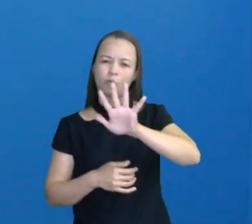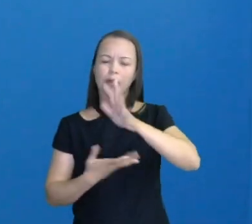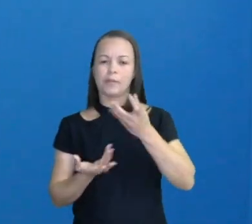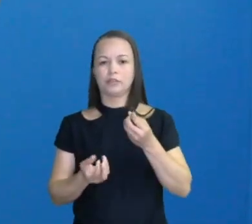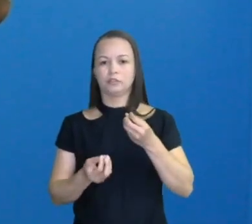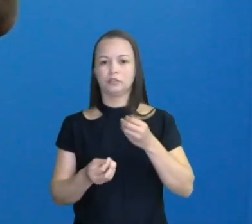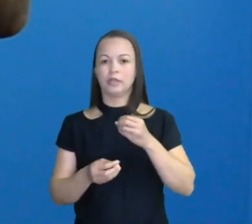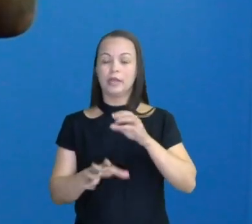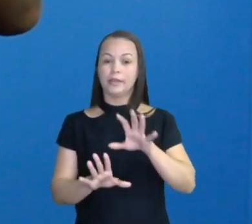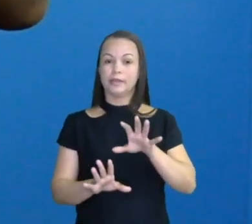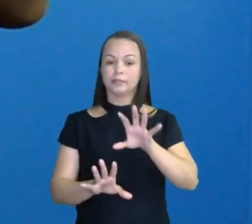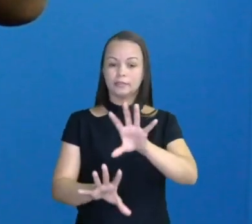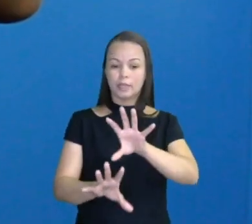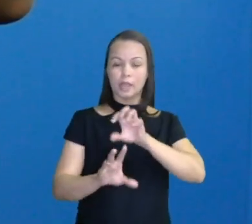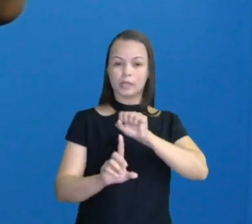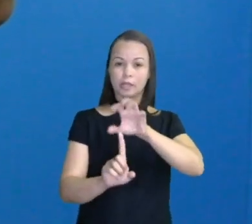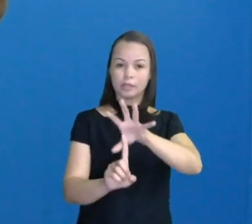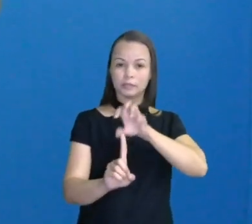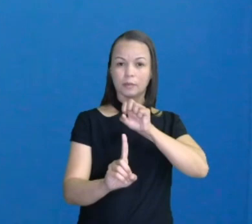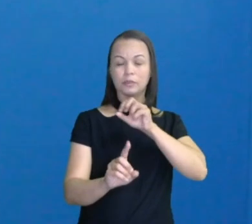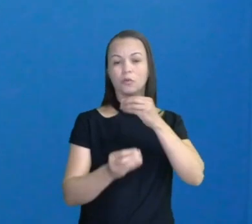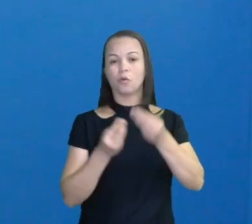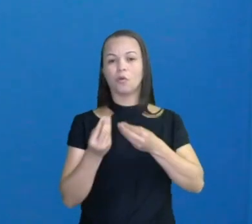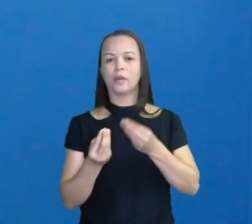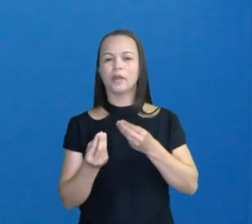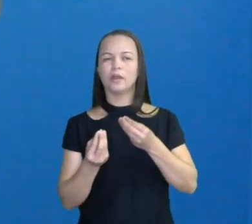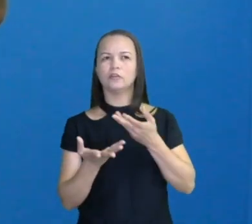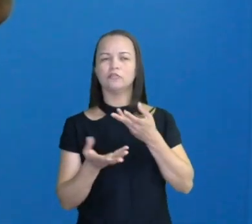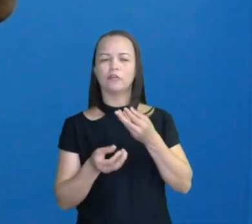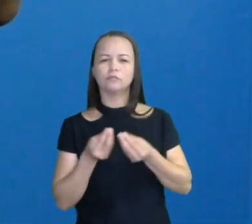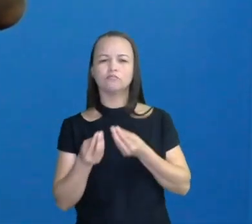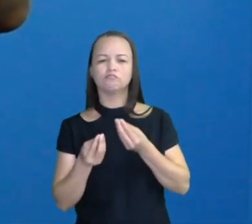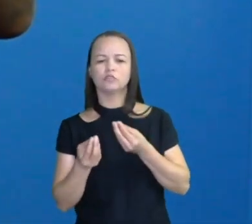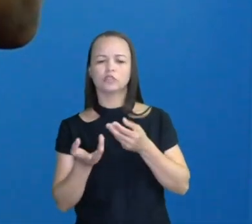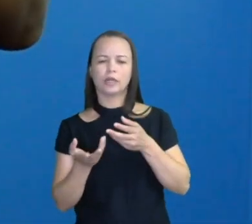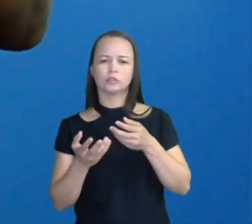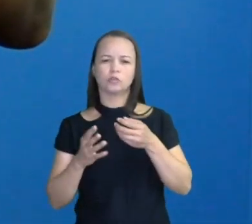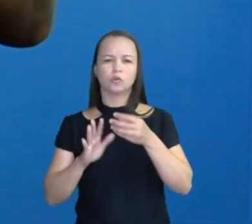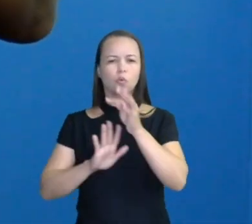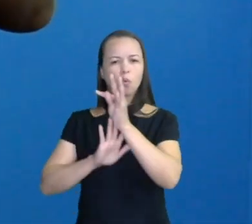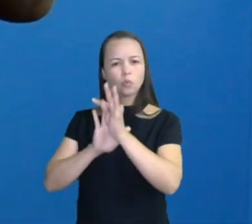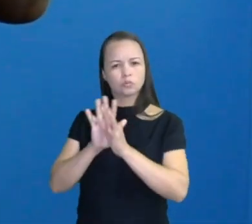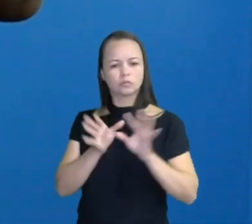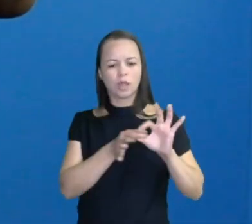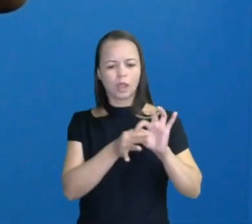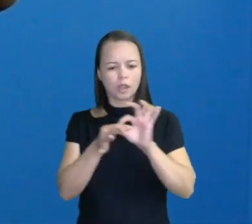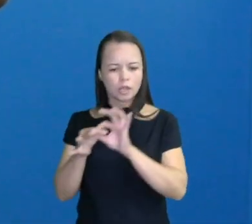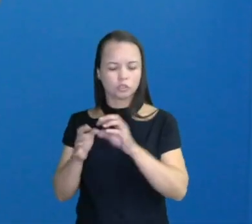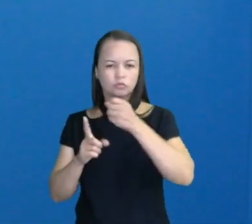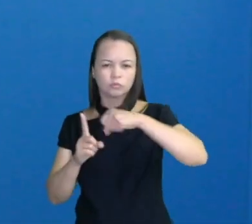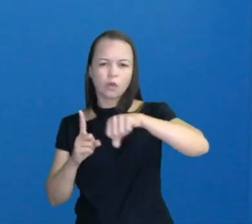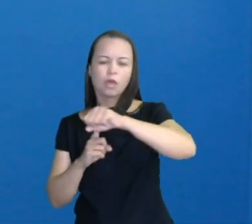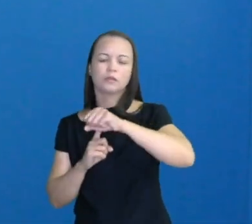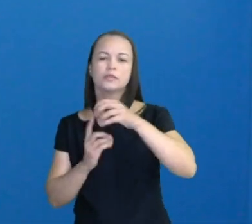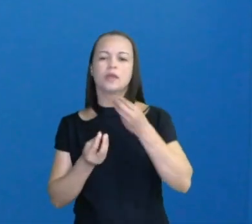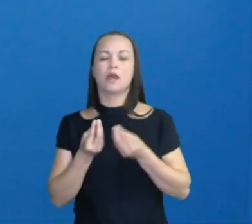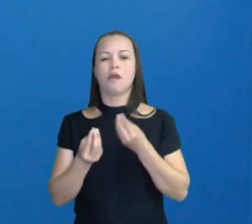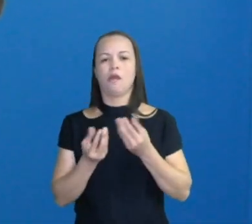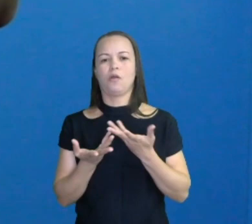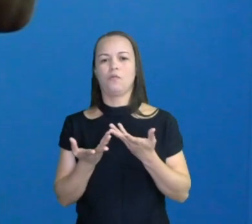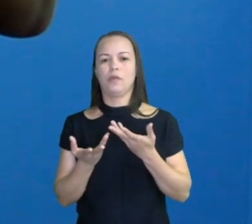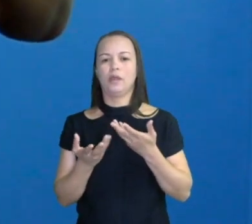esse receptor ele vai buscar em todo o seu contexto social e ele vai conseguir